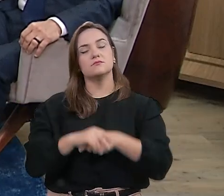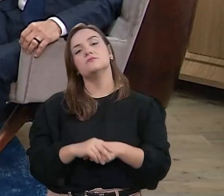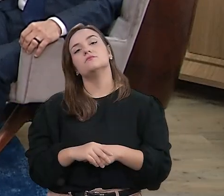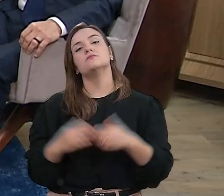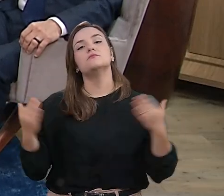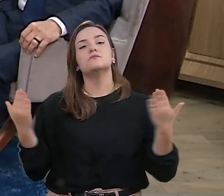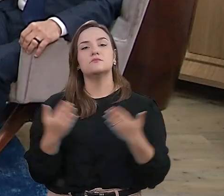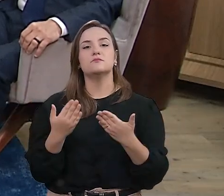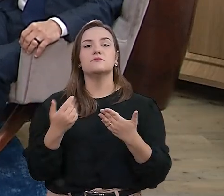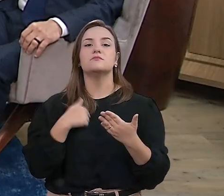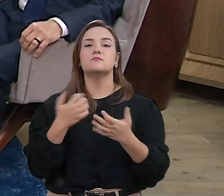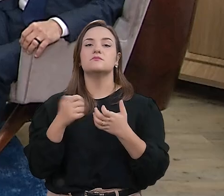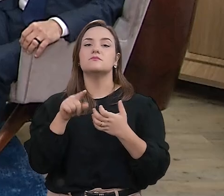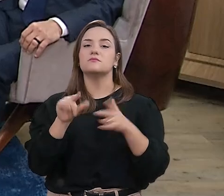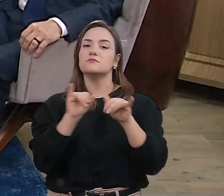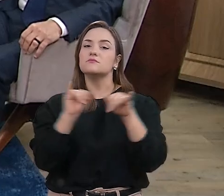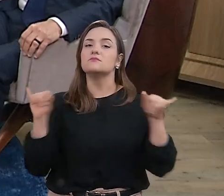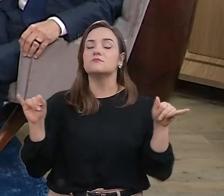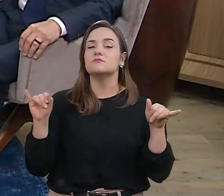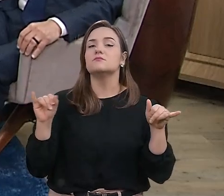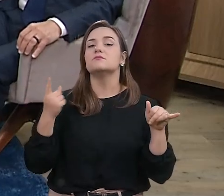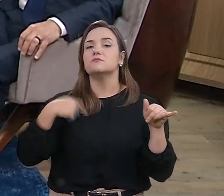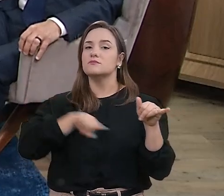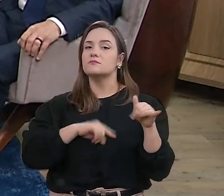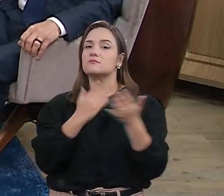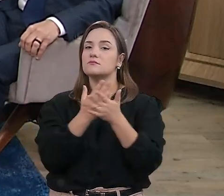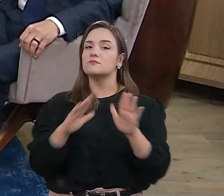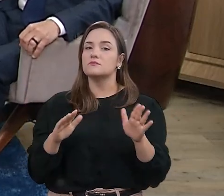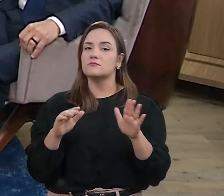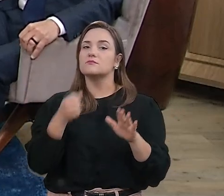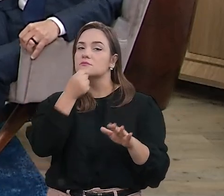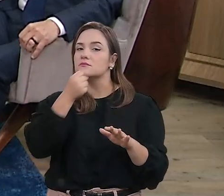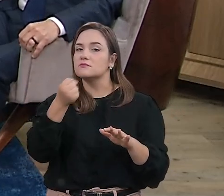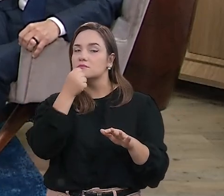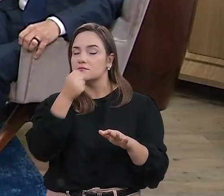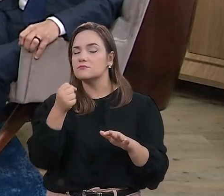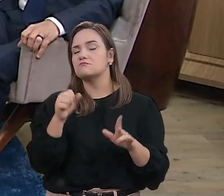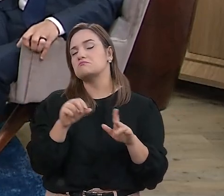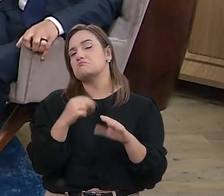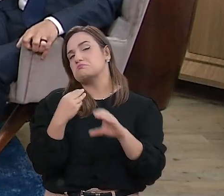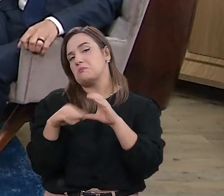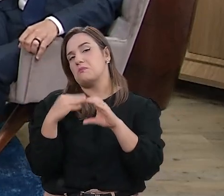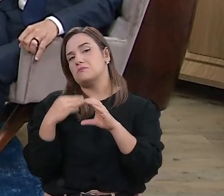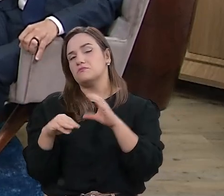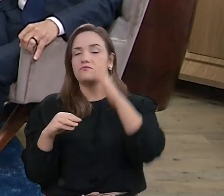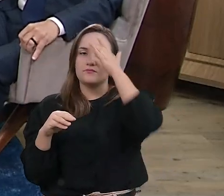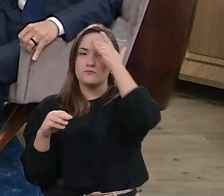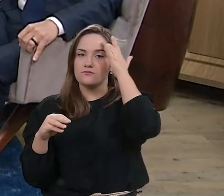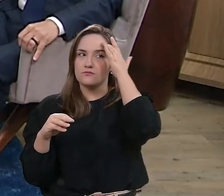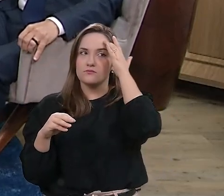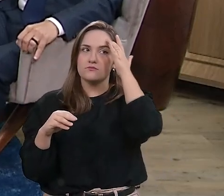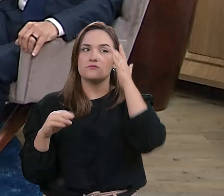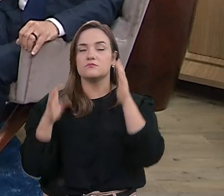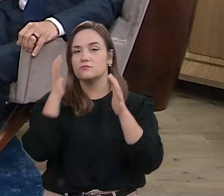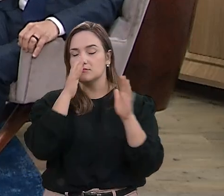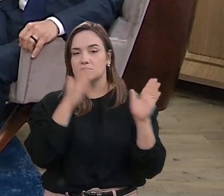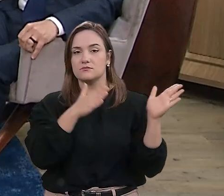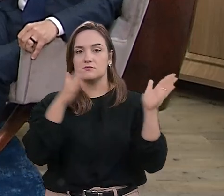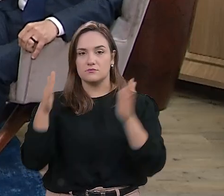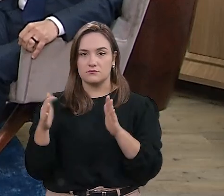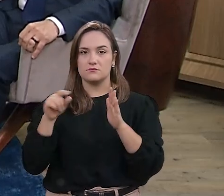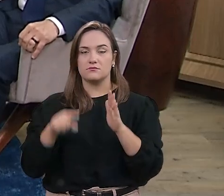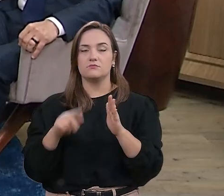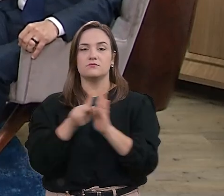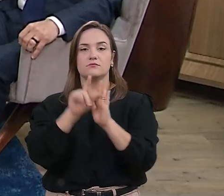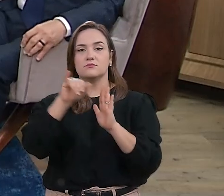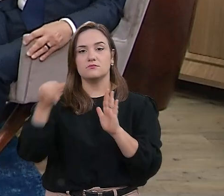eu gostaria que o senhor deixasse um recado para a gente encerrar essa nossa entrevista, uma mensagem para as pessoas que estão do outro lado assistindo a